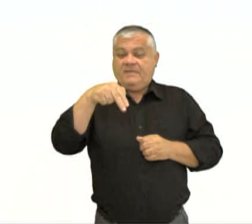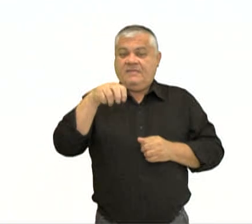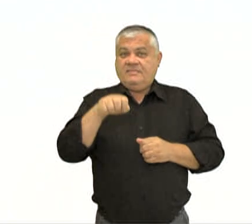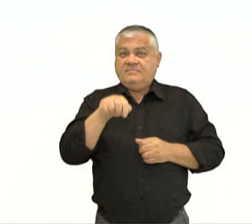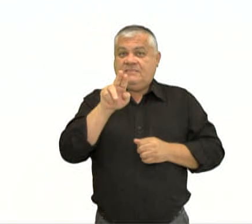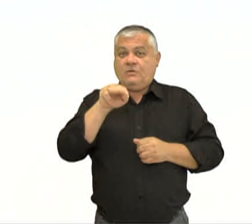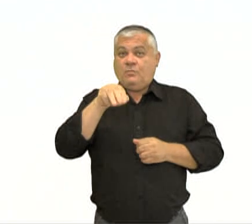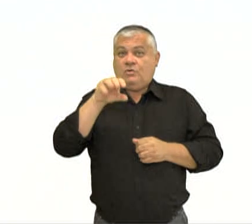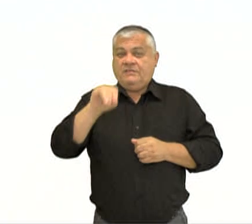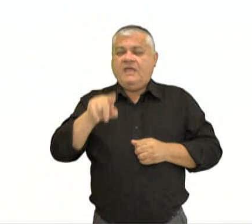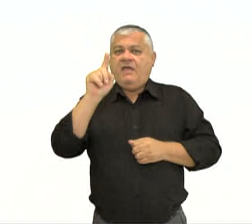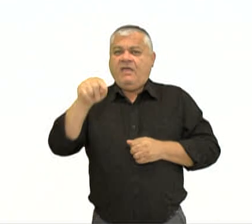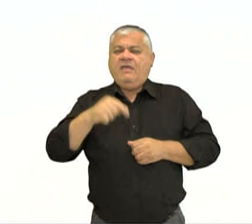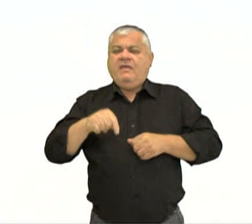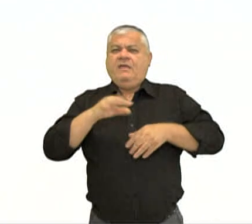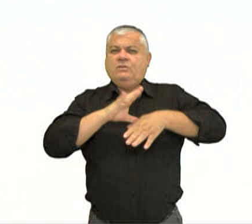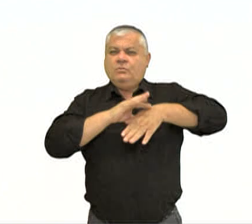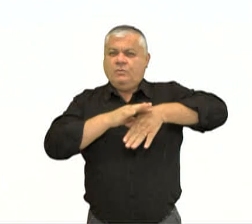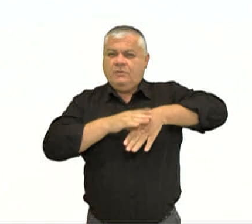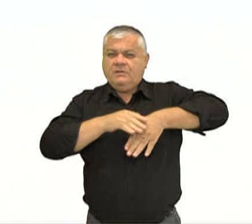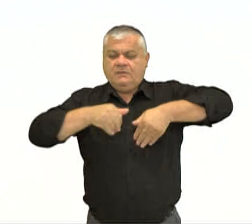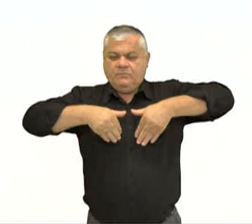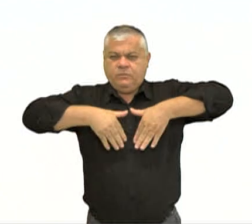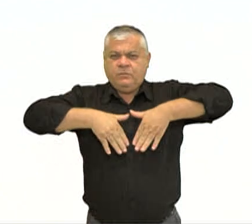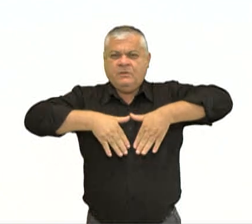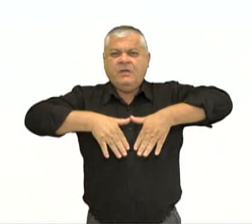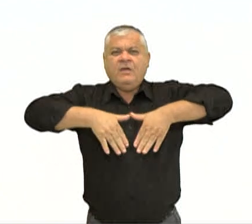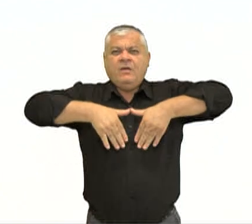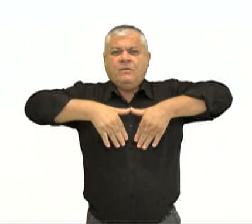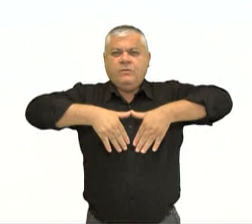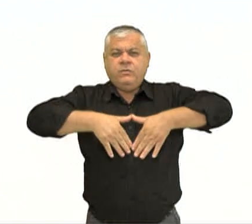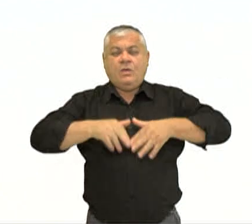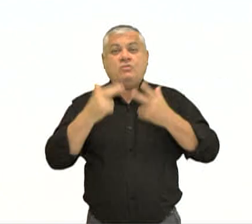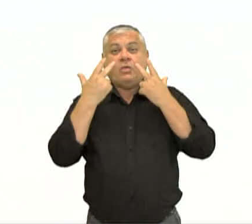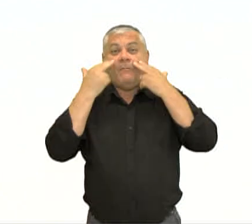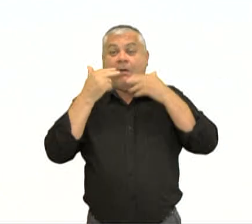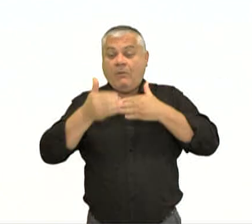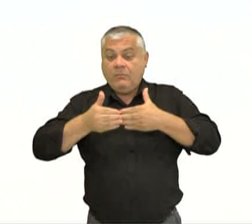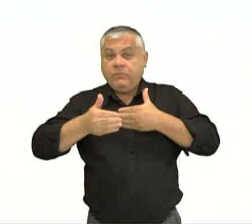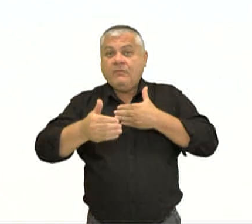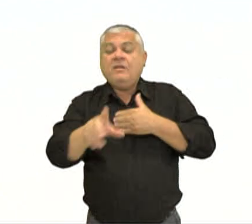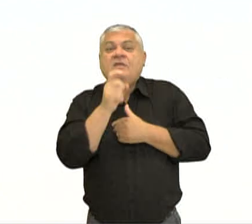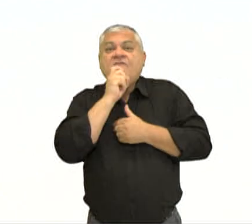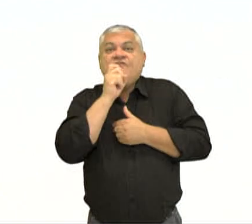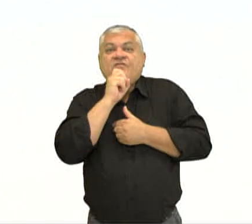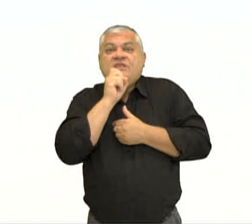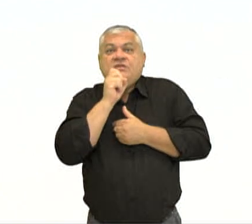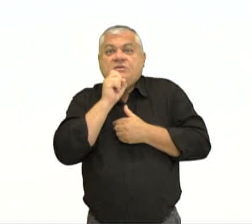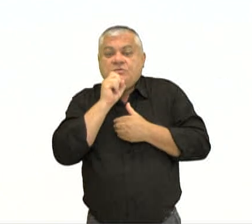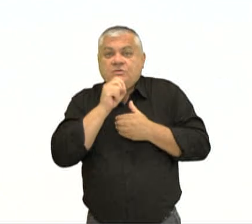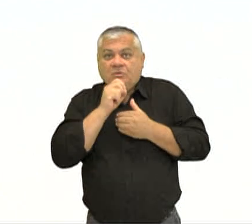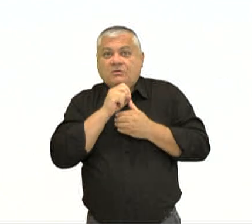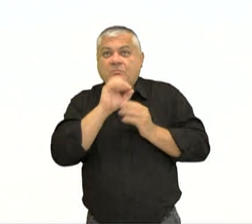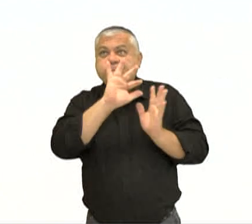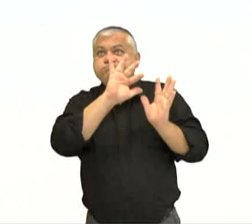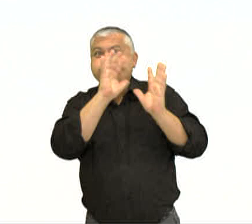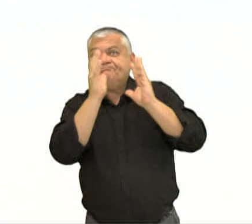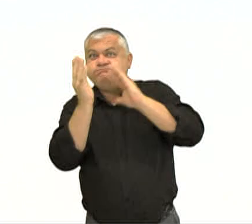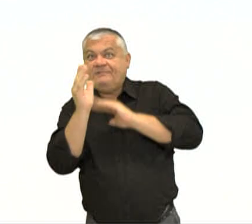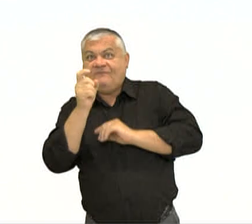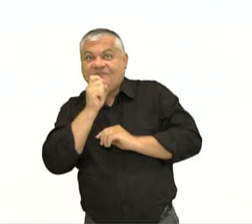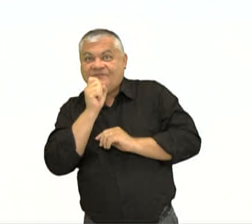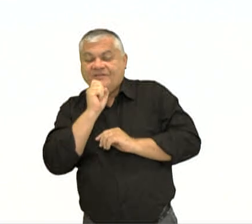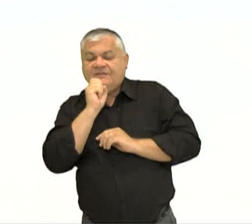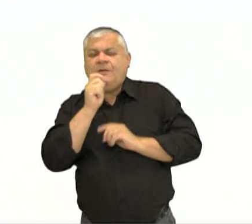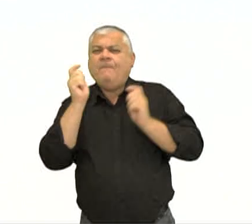uma infecção pulmonar bastante comum, principalmente no inverno, tá? Que pode ser desencadeada por